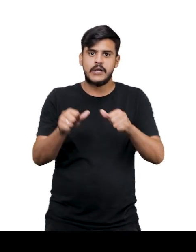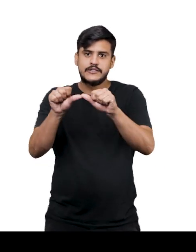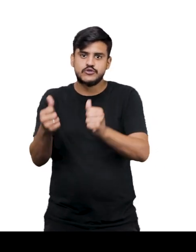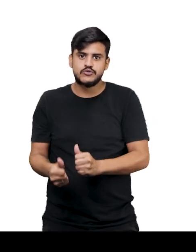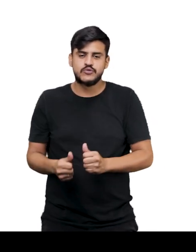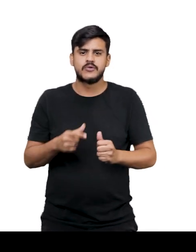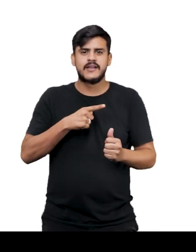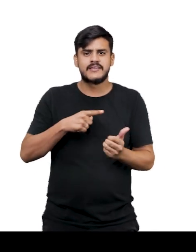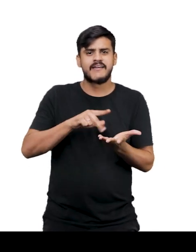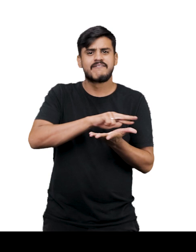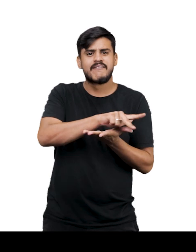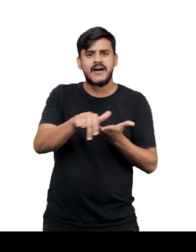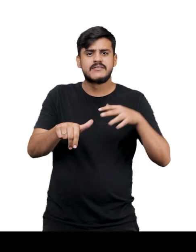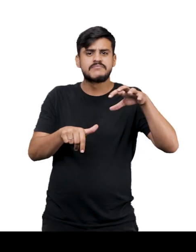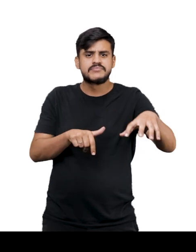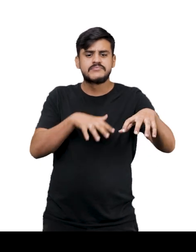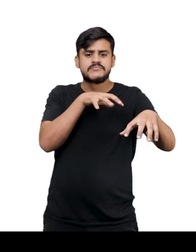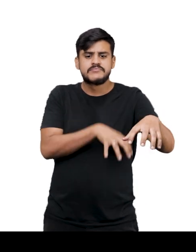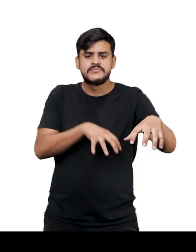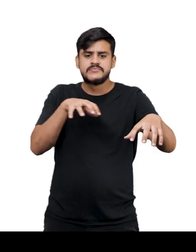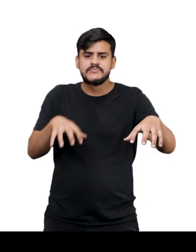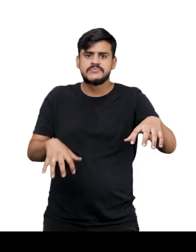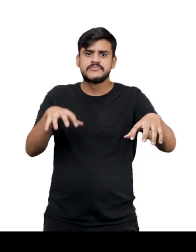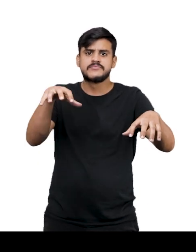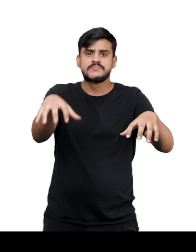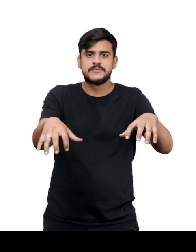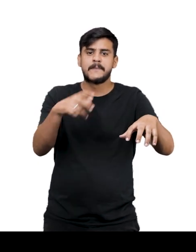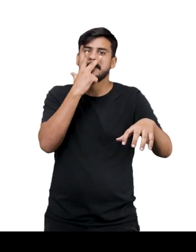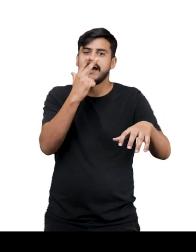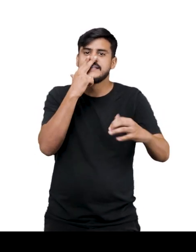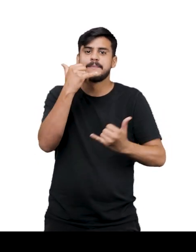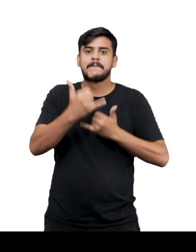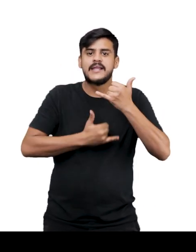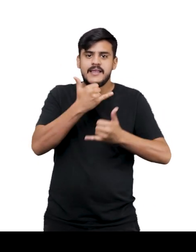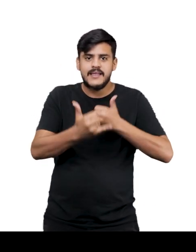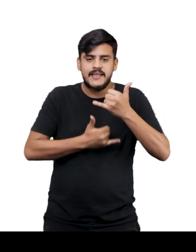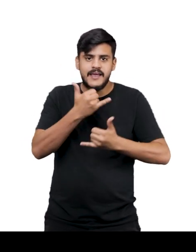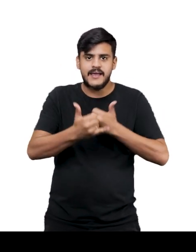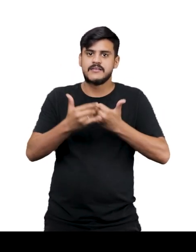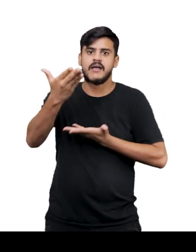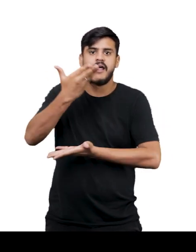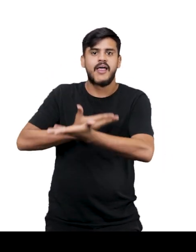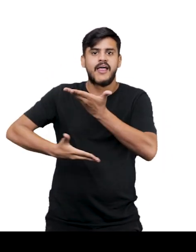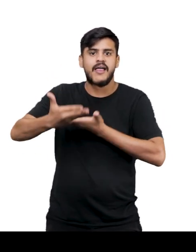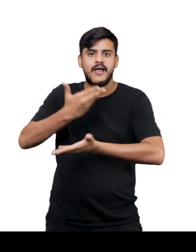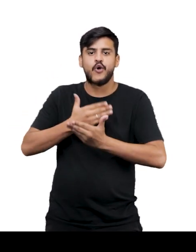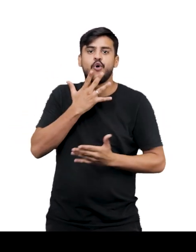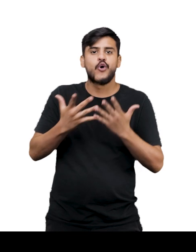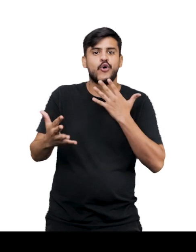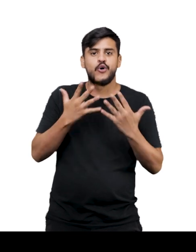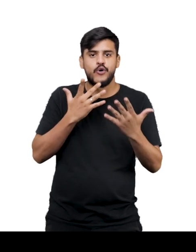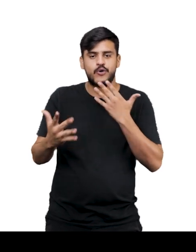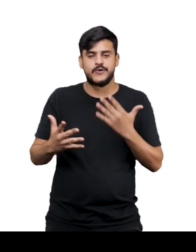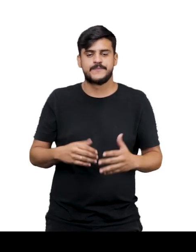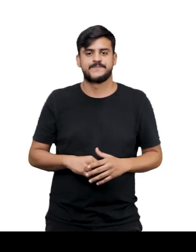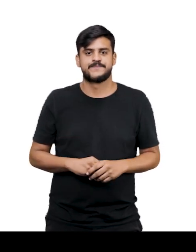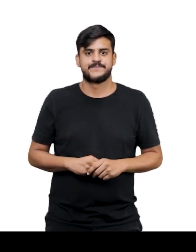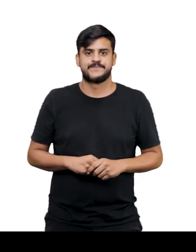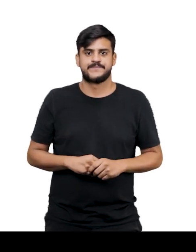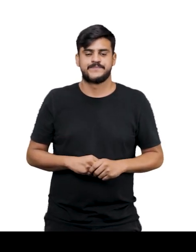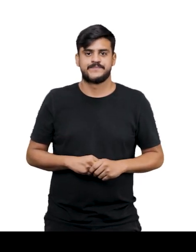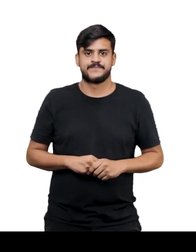Essas esculturas praticáveis aparecem espalhadas pela praça, sugerindo brinquedos e instalações